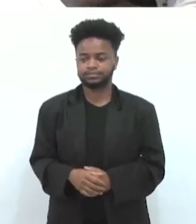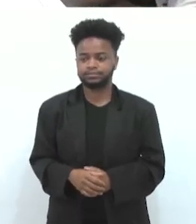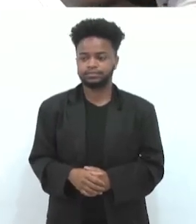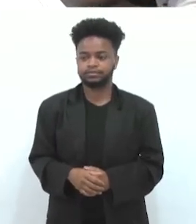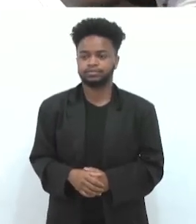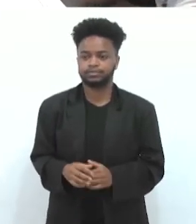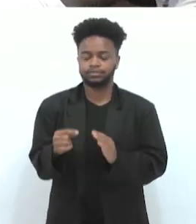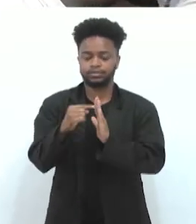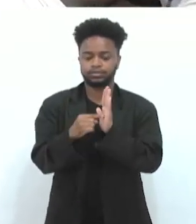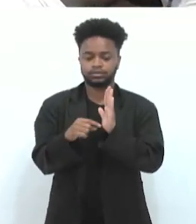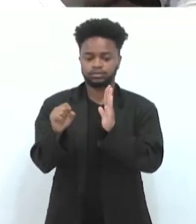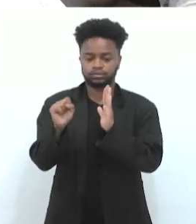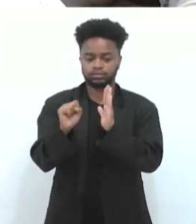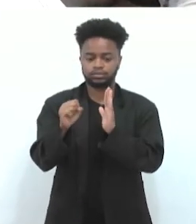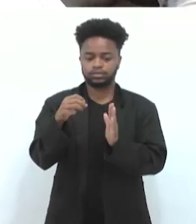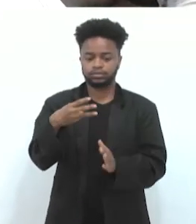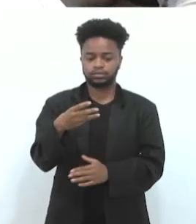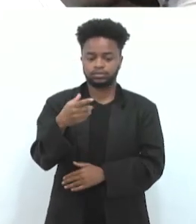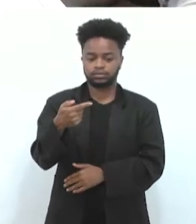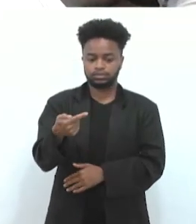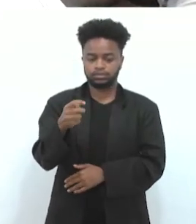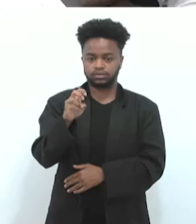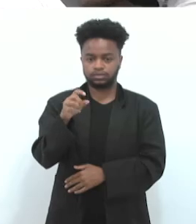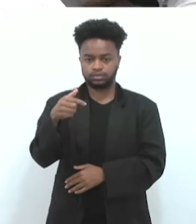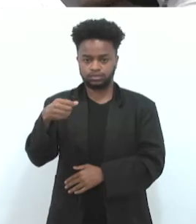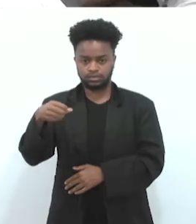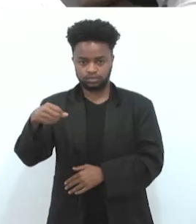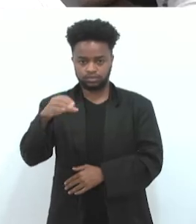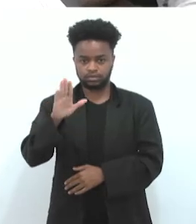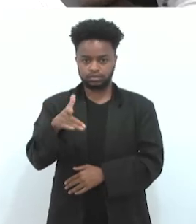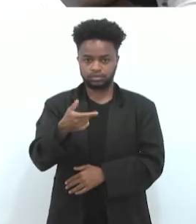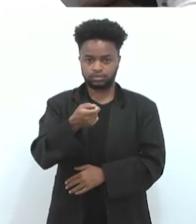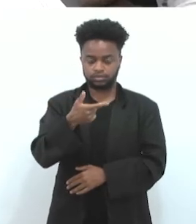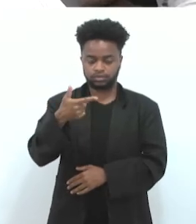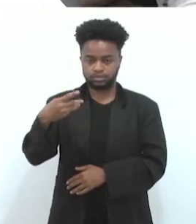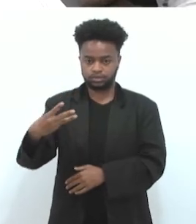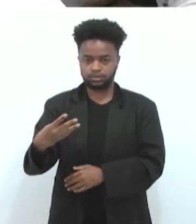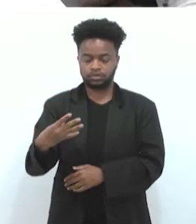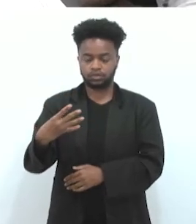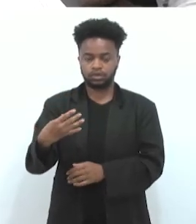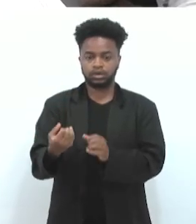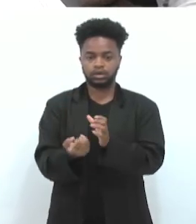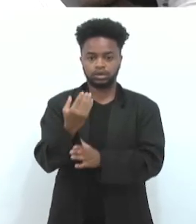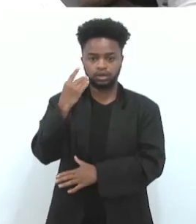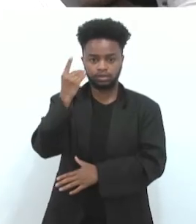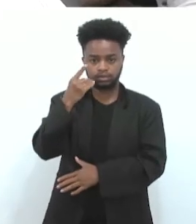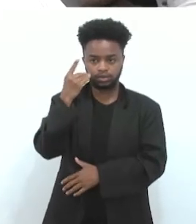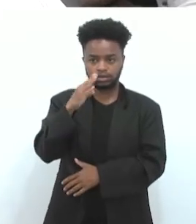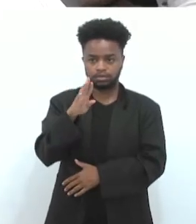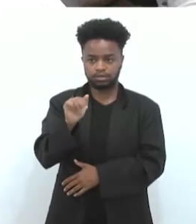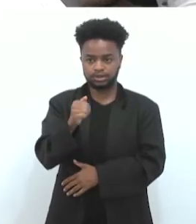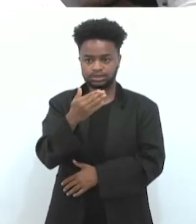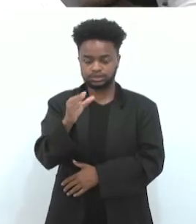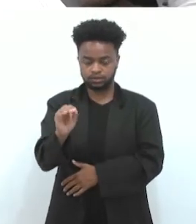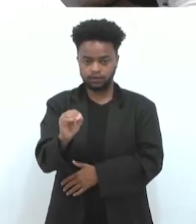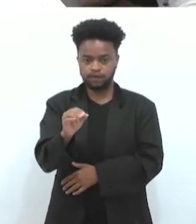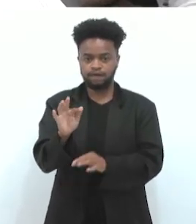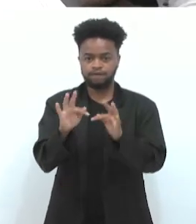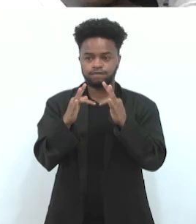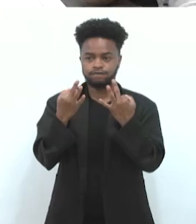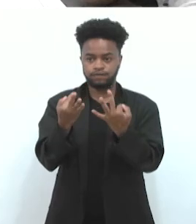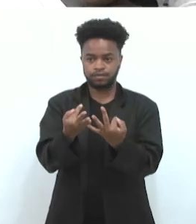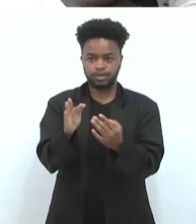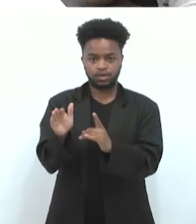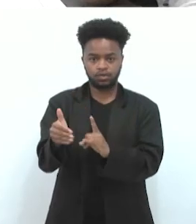8 da pauta, projeto de lei 3759 de 24, de autoria do deputado Brazão, que institui o programa Família Pet, acolhedora de custódia temporária de